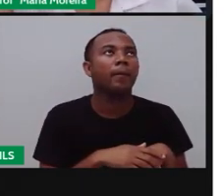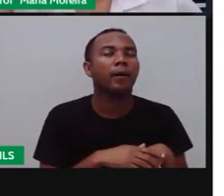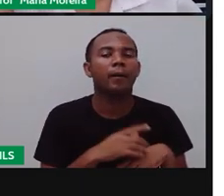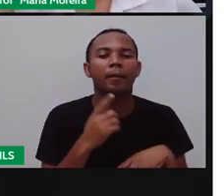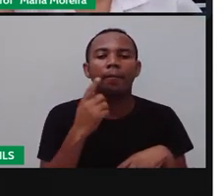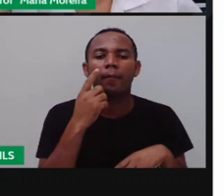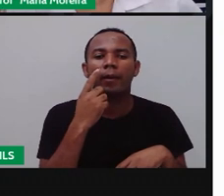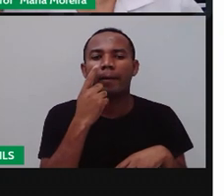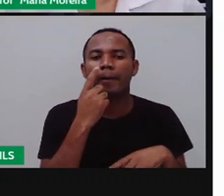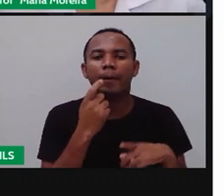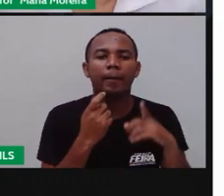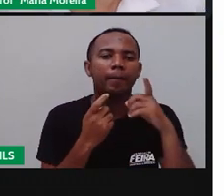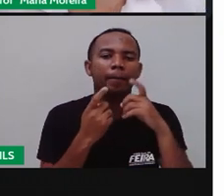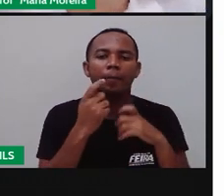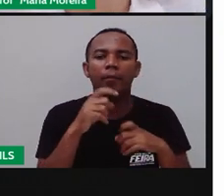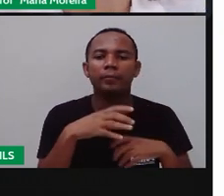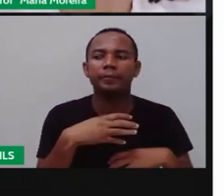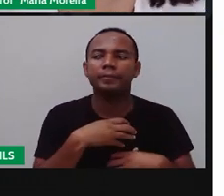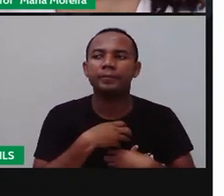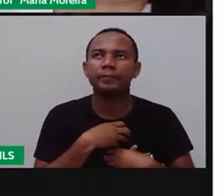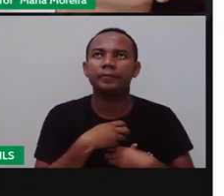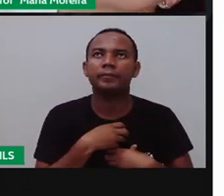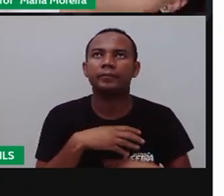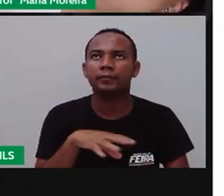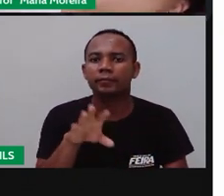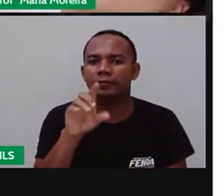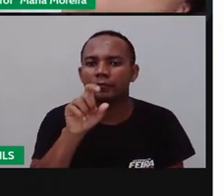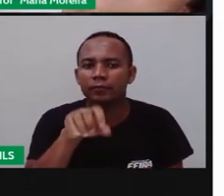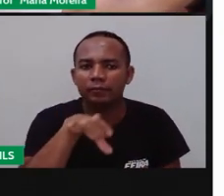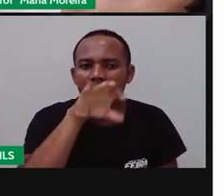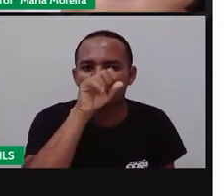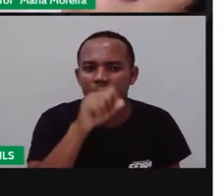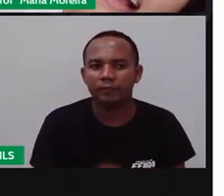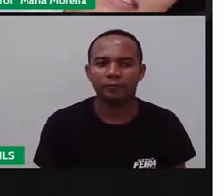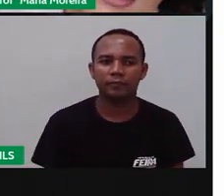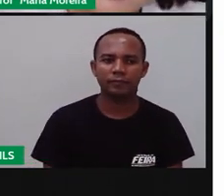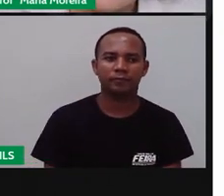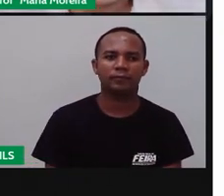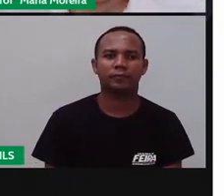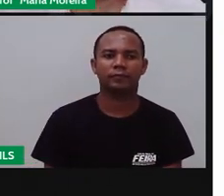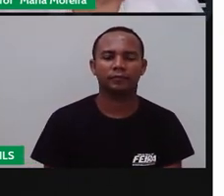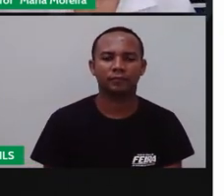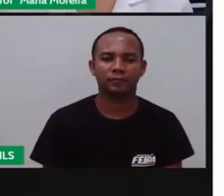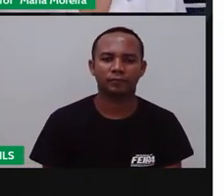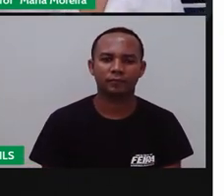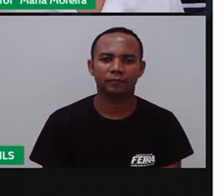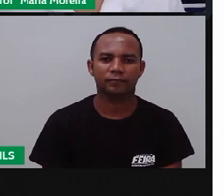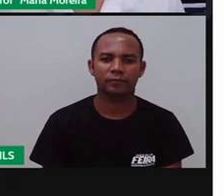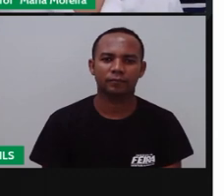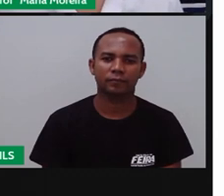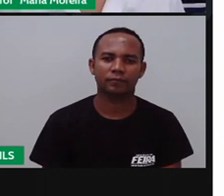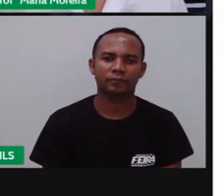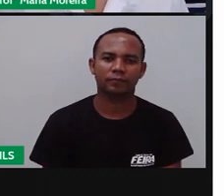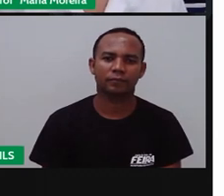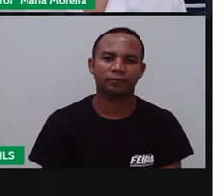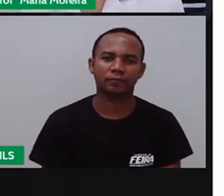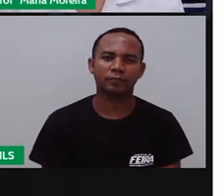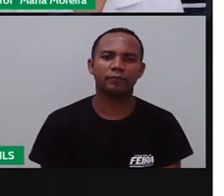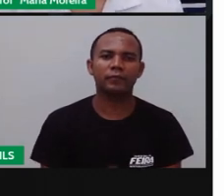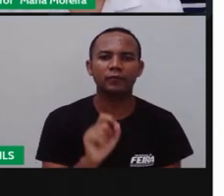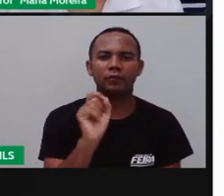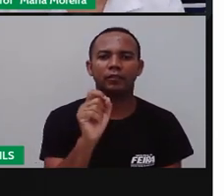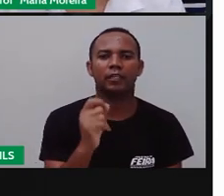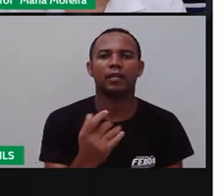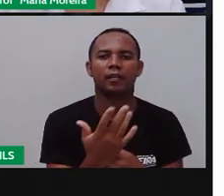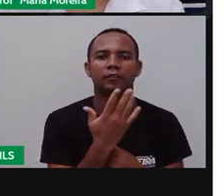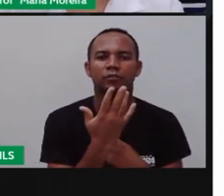é a cavidade nasal. Dá para visualizar? Dá pra... Aí, ó. Cavidade nasal, tá? O que ajuda